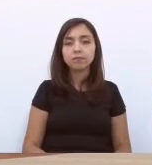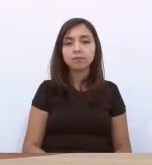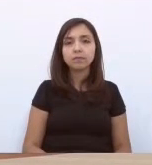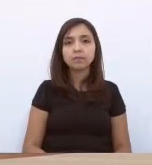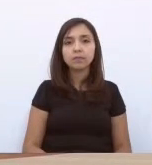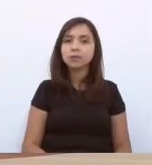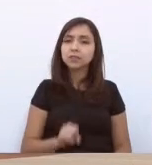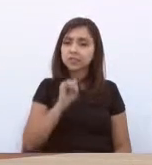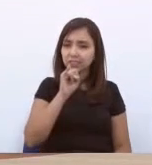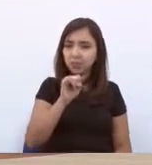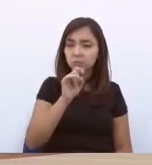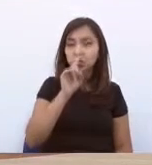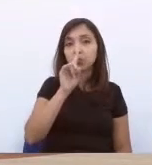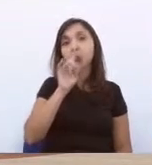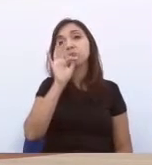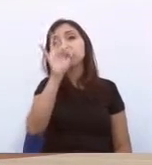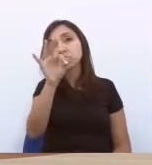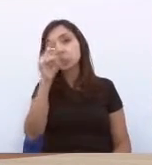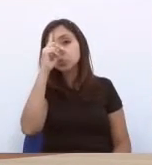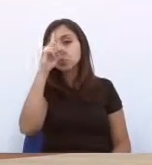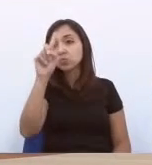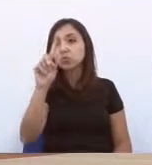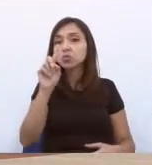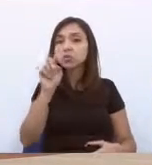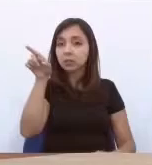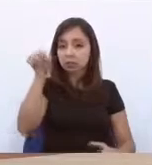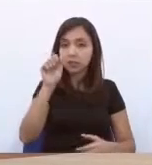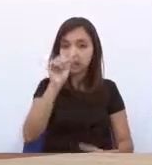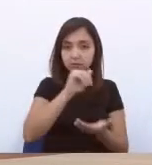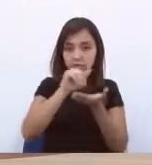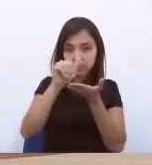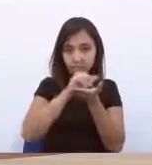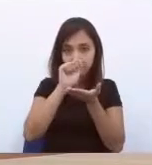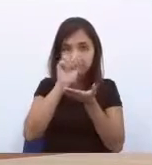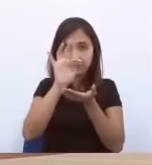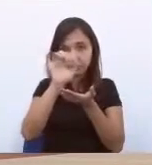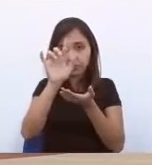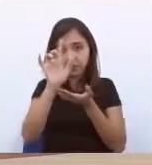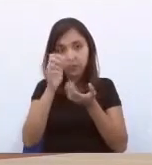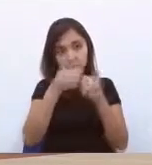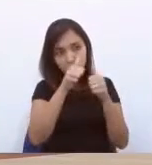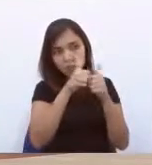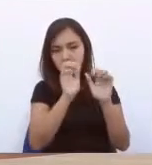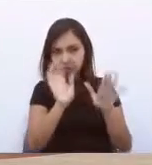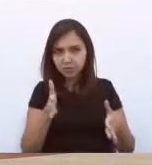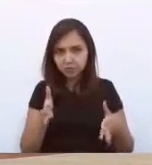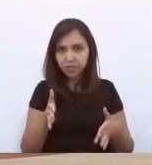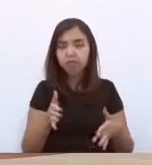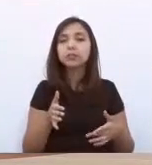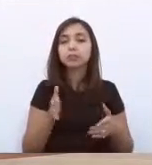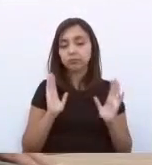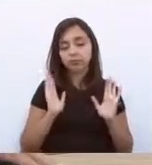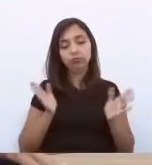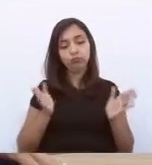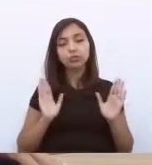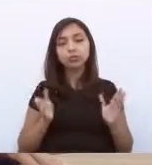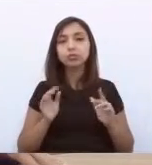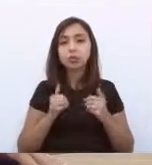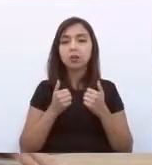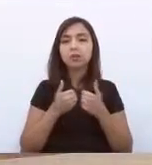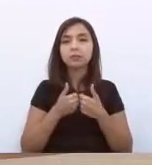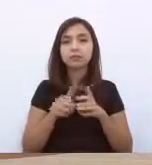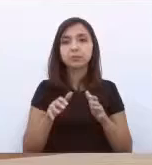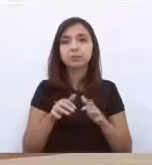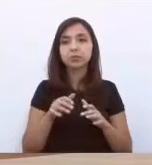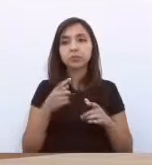Será que um dia o secretário Atílio pegou um ônibus na vida dele? Bom, já pegou,